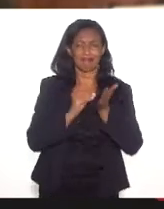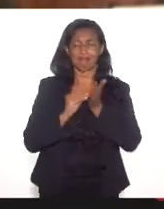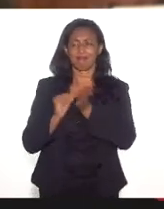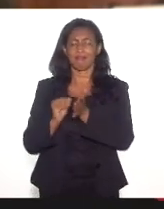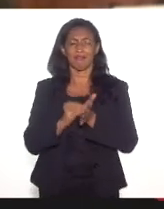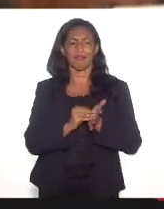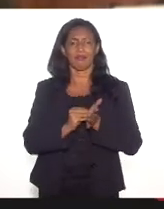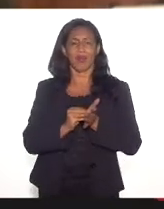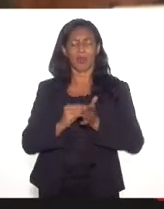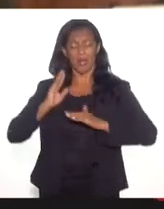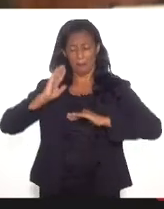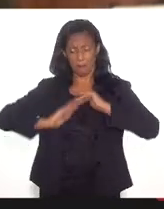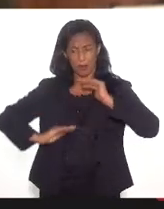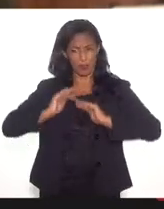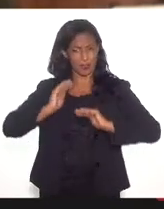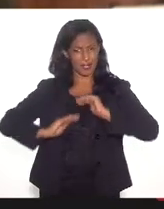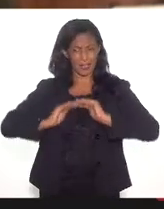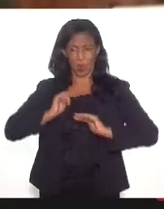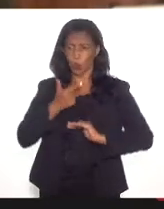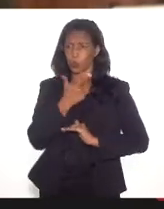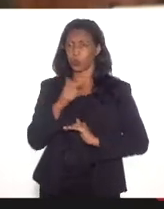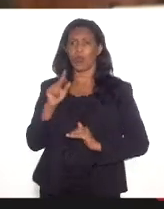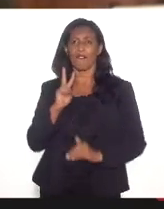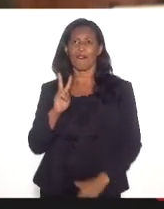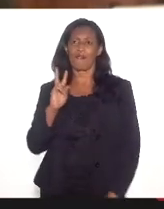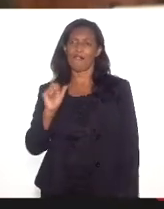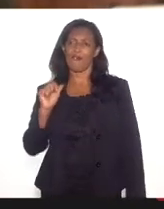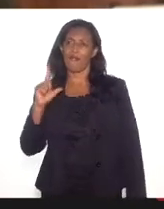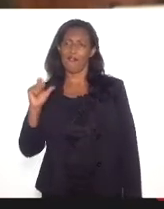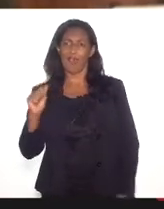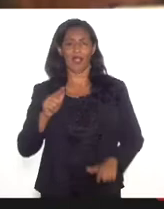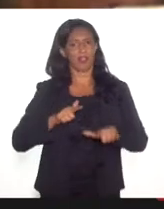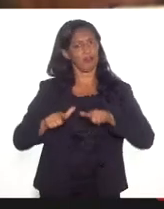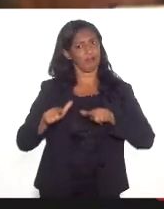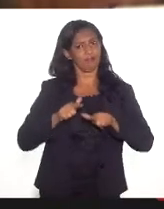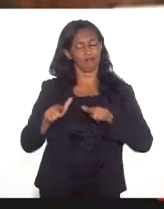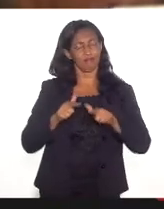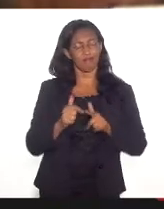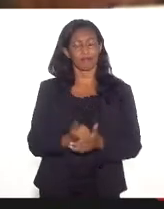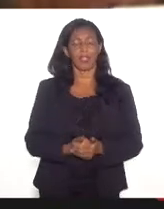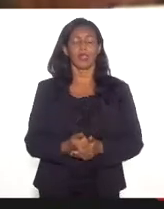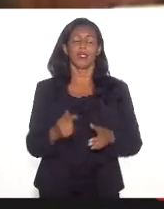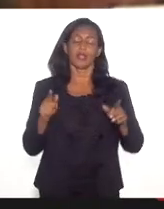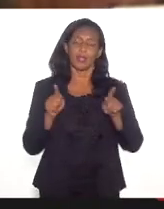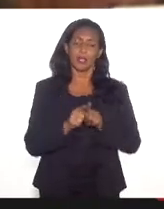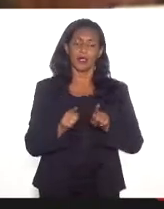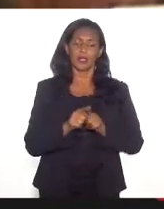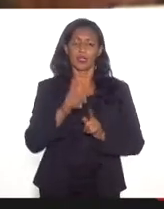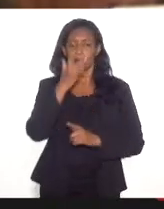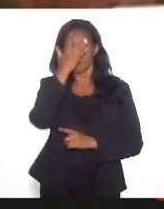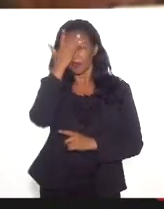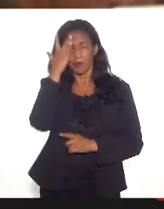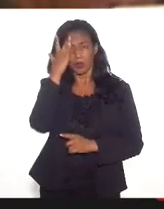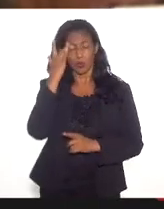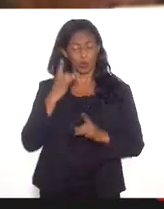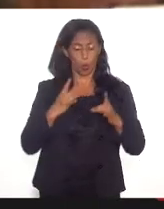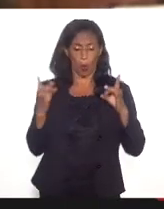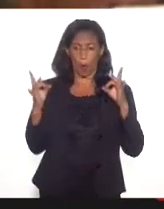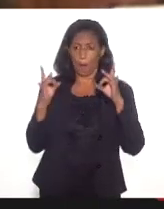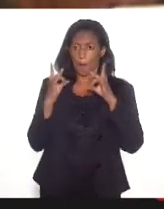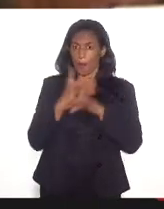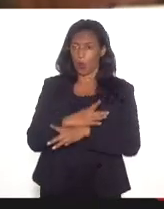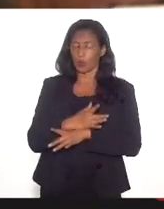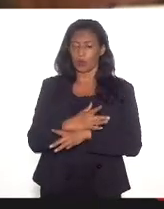exercem e as pessoas que eventualmente não estão em condições de